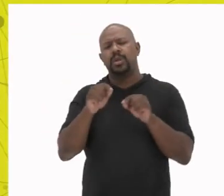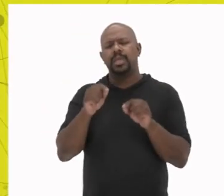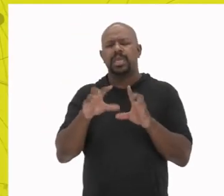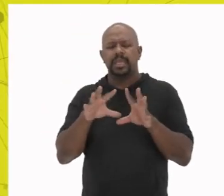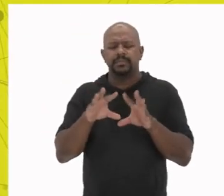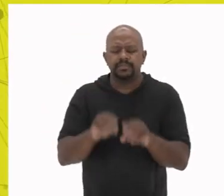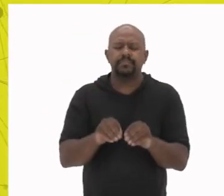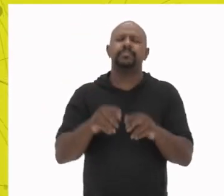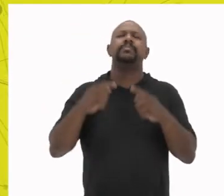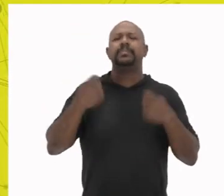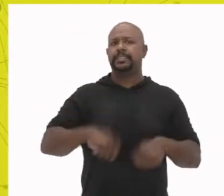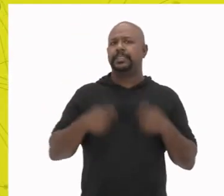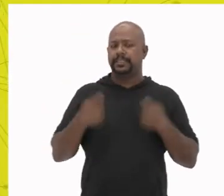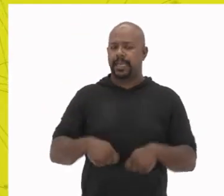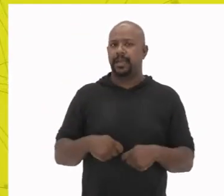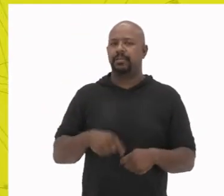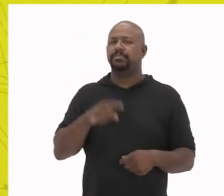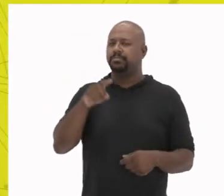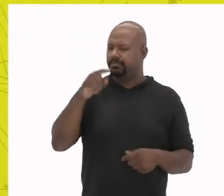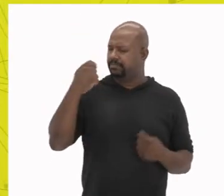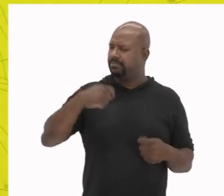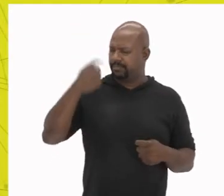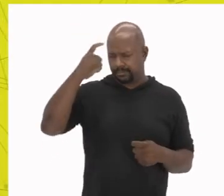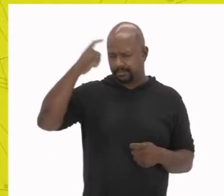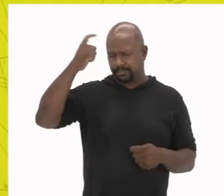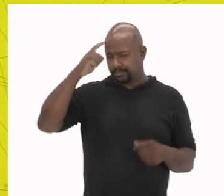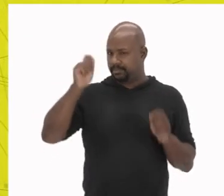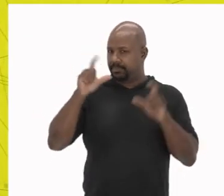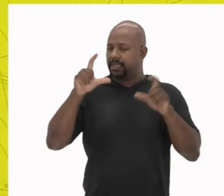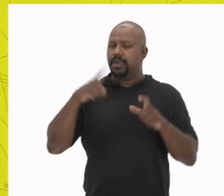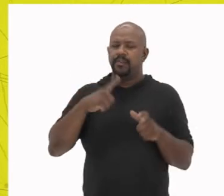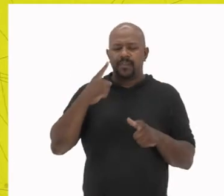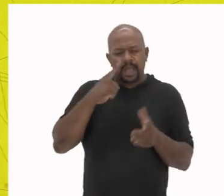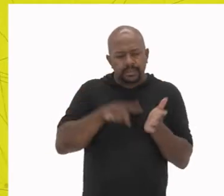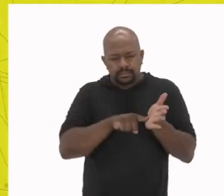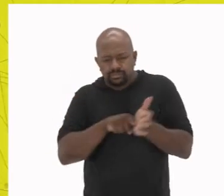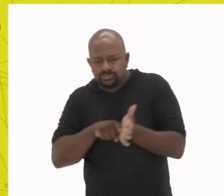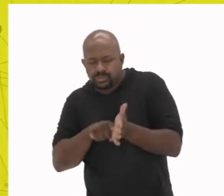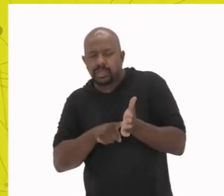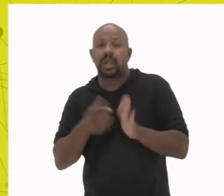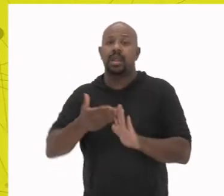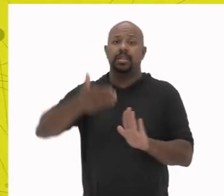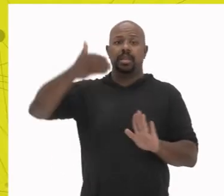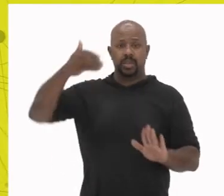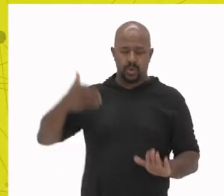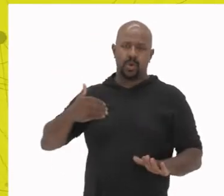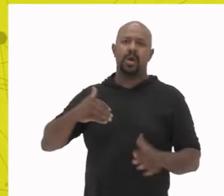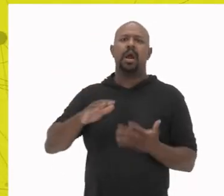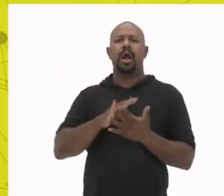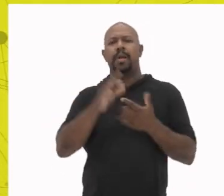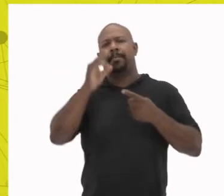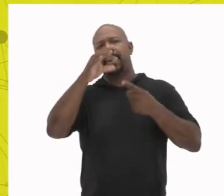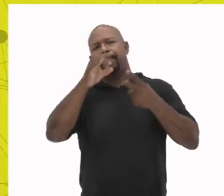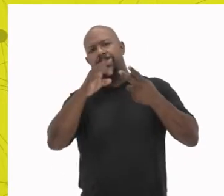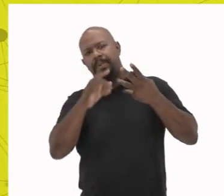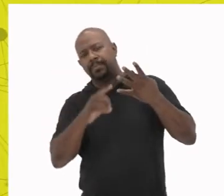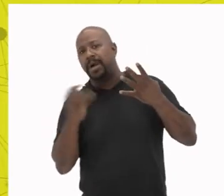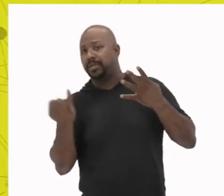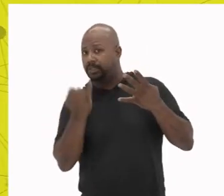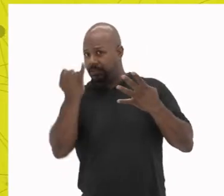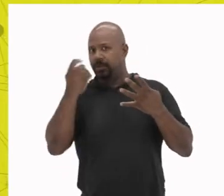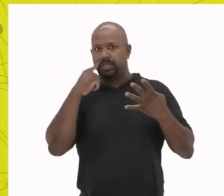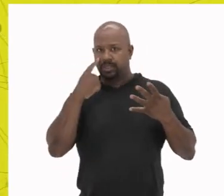Para saber qual tipo de intervenção será necessária, esteja sempre atento e faça um diagnóstico anterior. Itens que devem